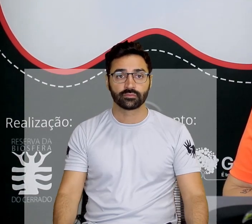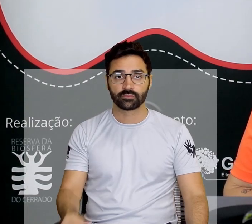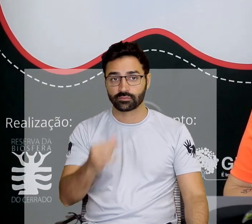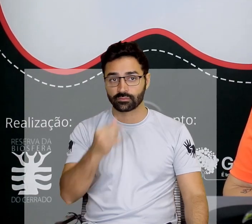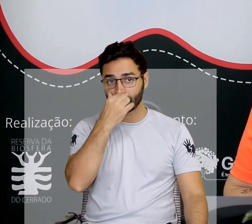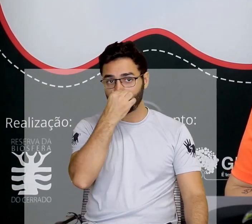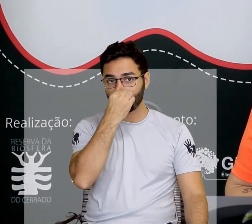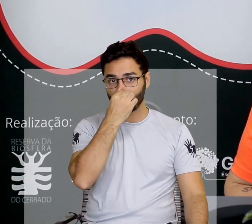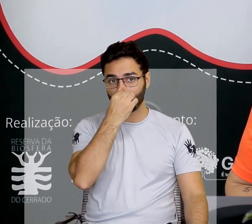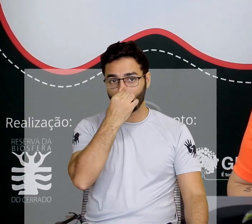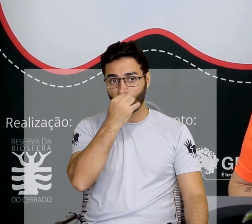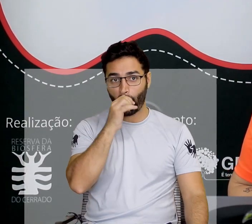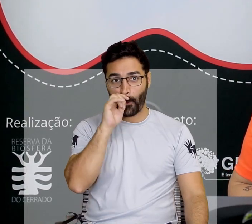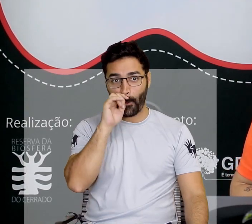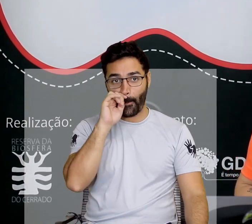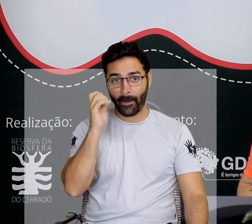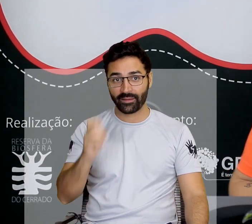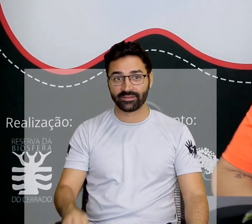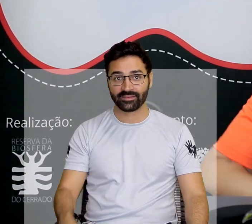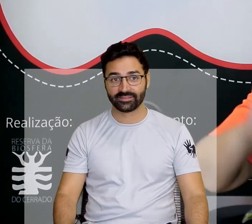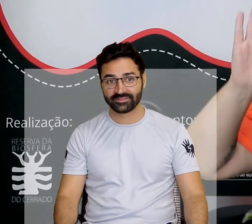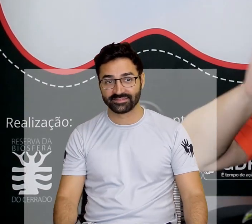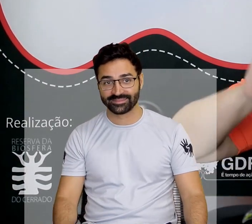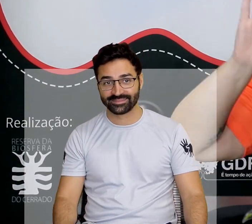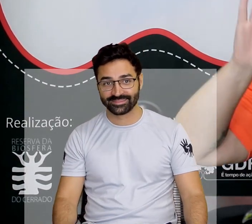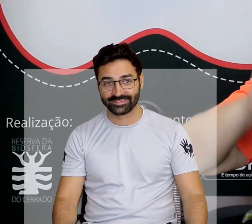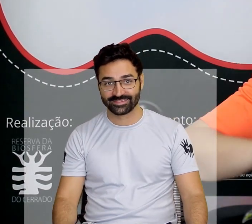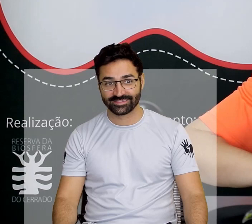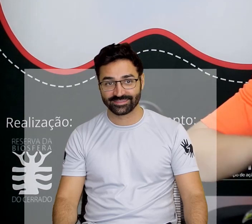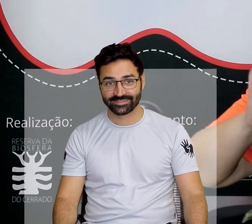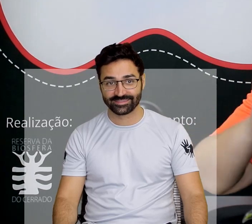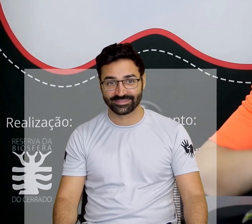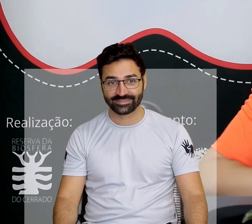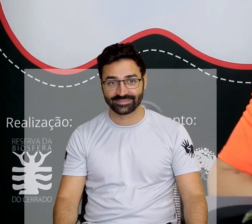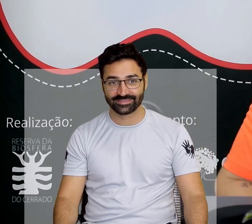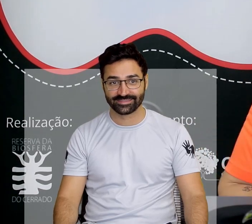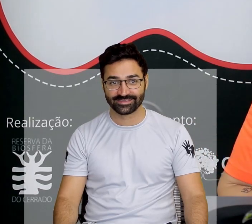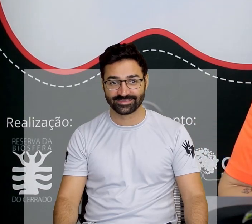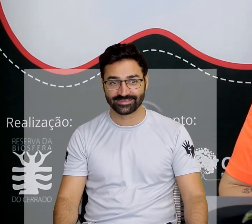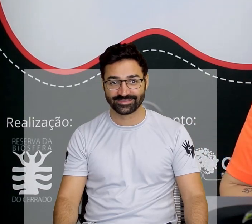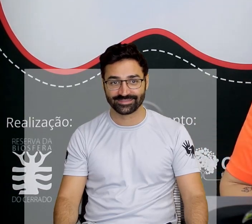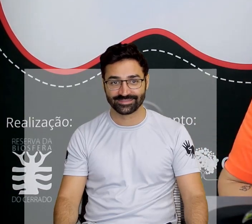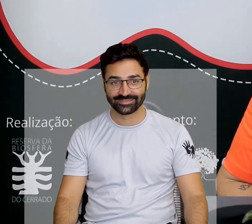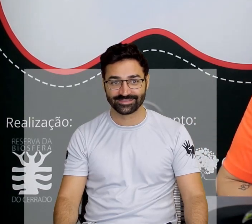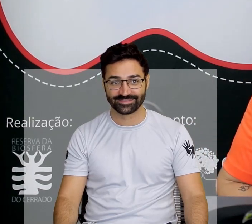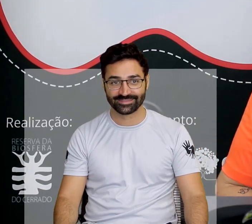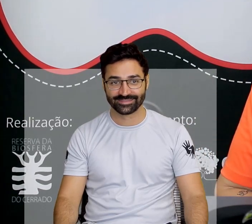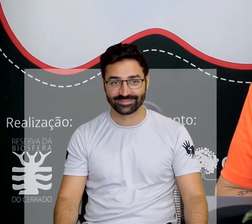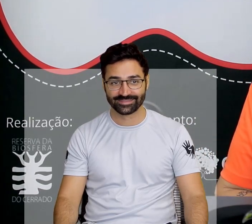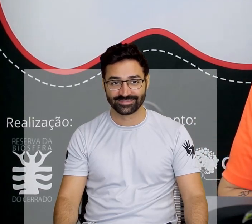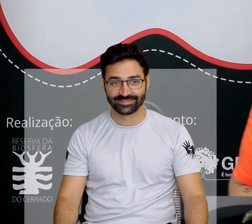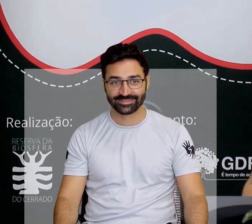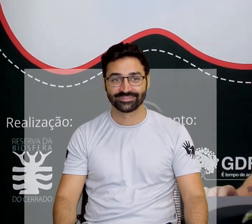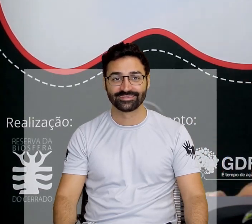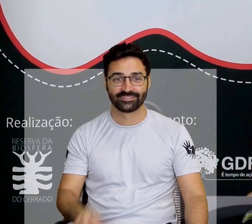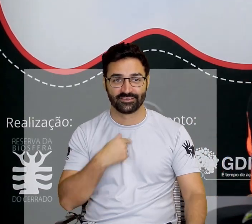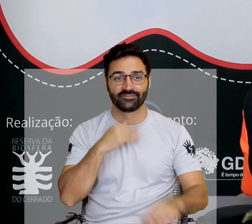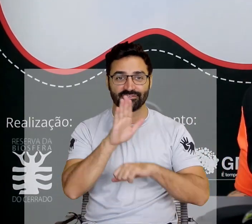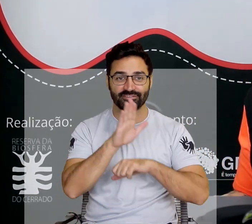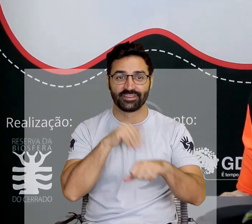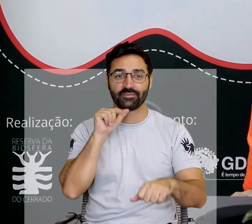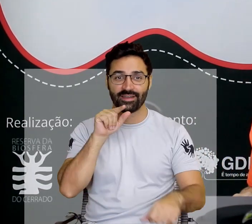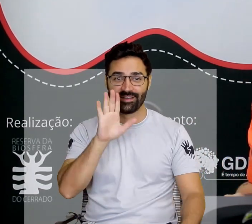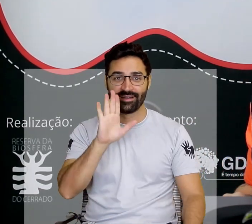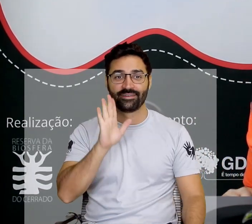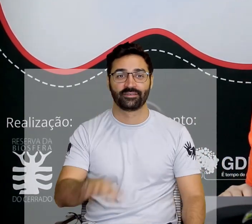Então vamos lá. Massa, a gente vê um monte de gente levantando e outras abaixando a mão. Vou chamar, peraí,